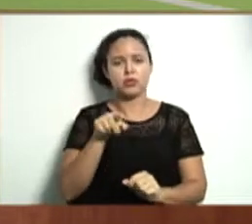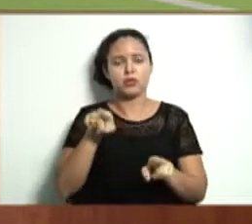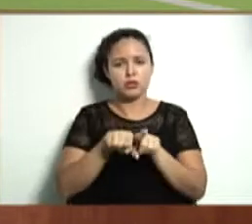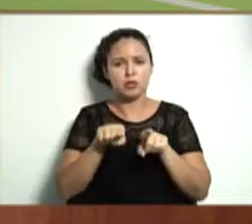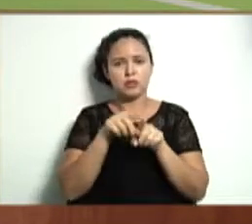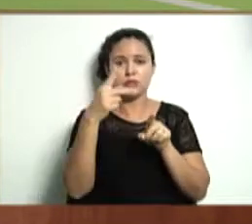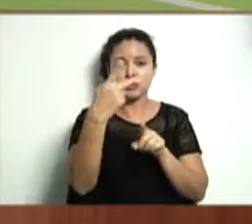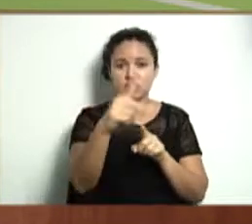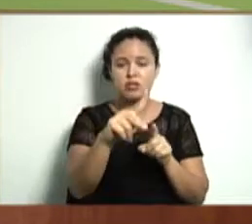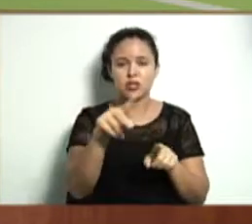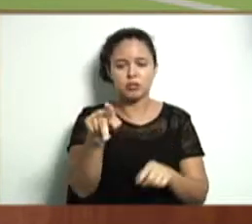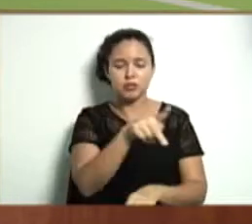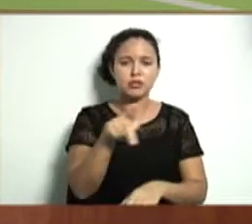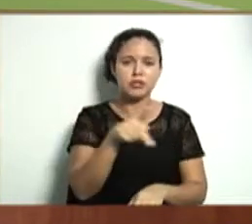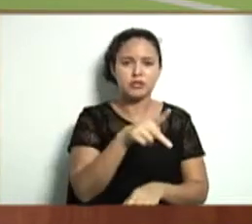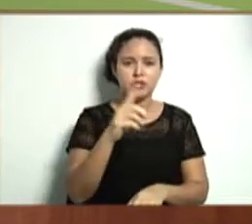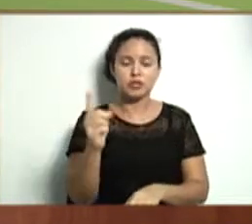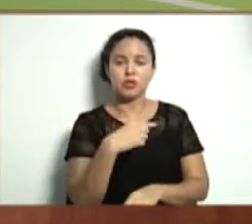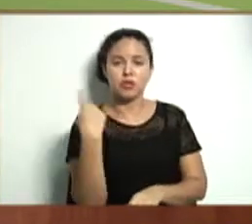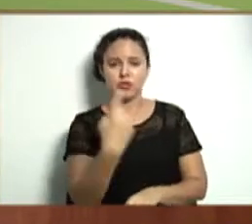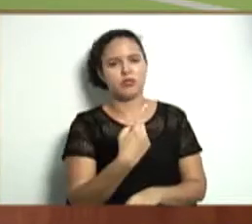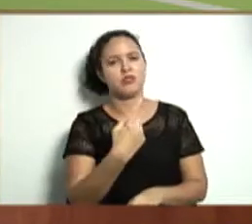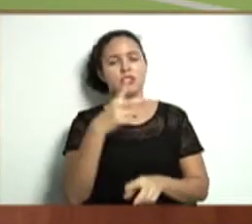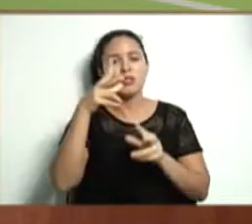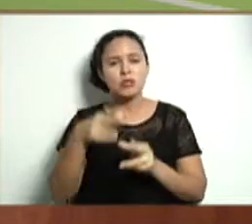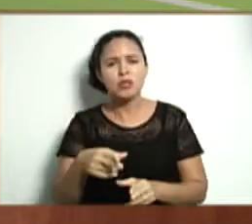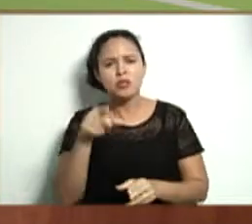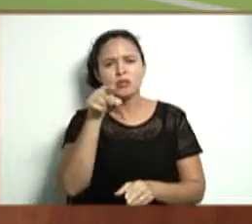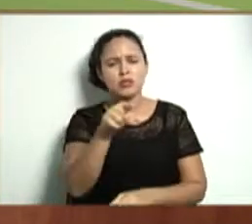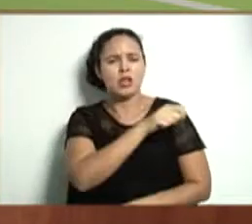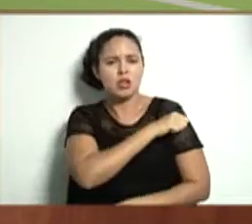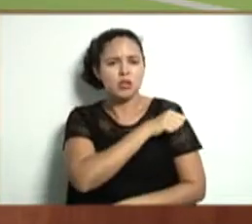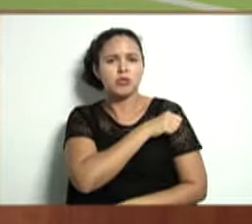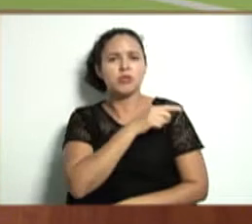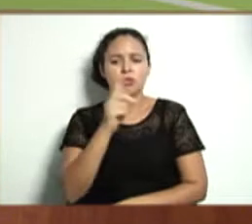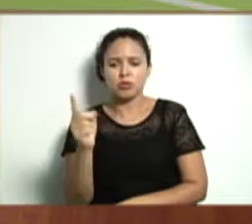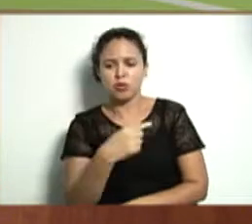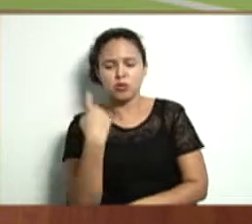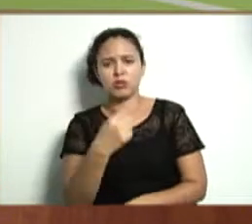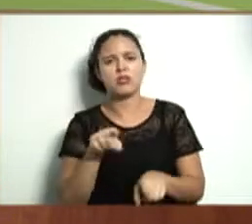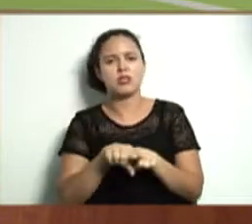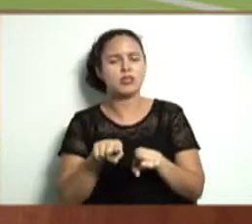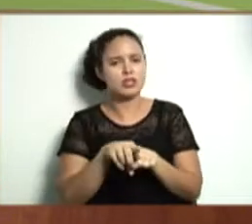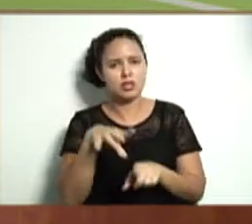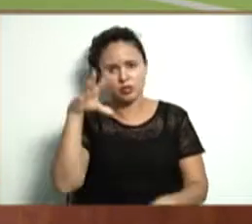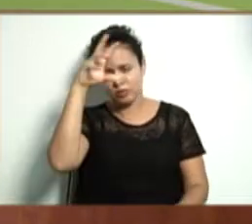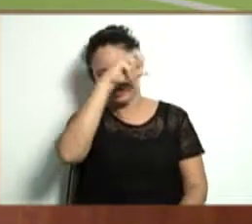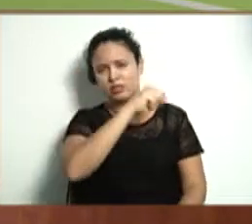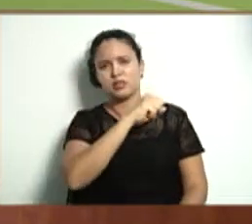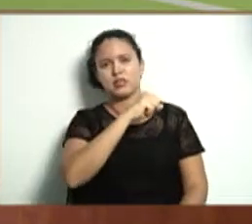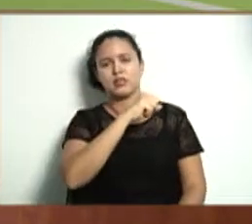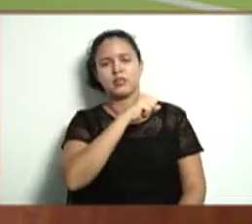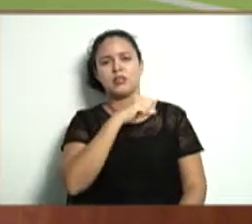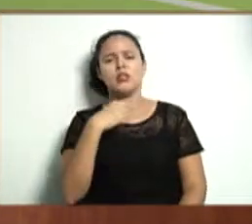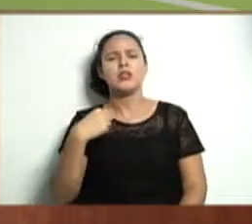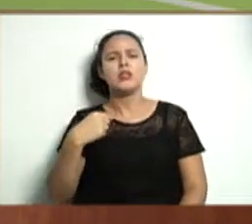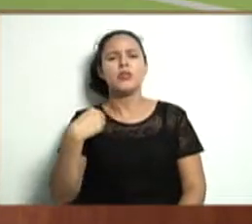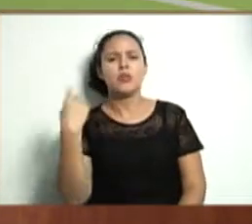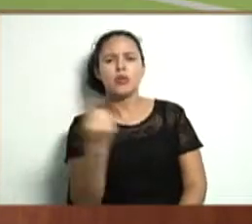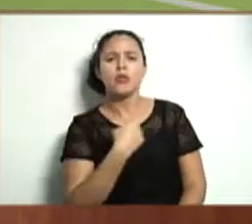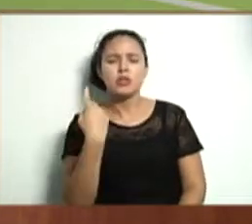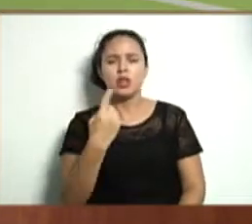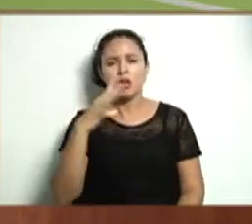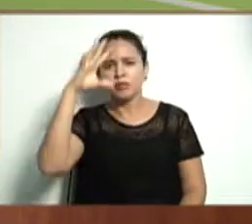aí, nós somos aprendizes, assim como você. E nós aprendemos perguntando.